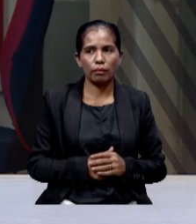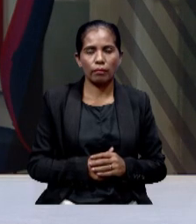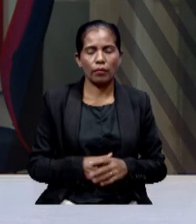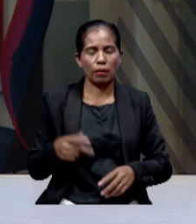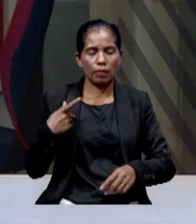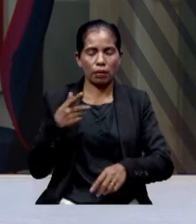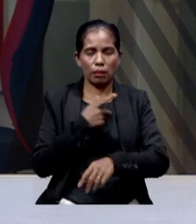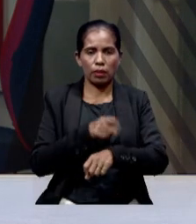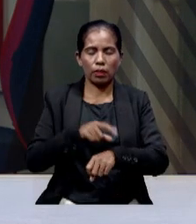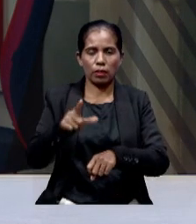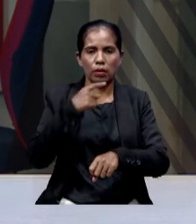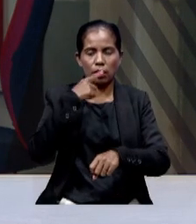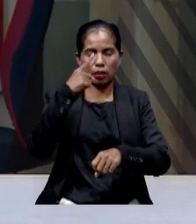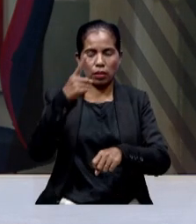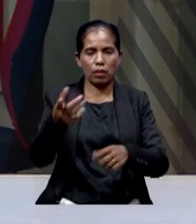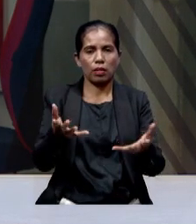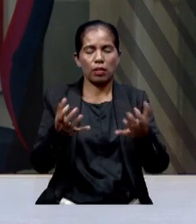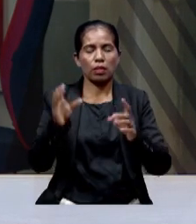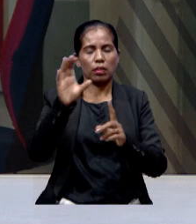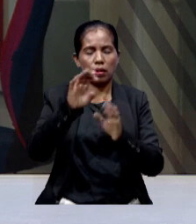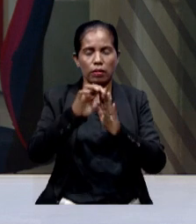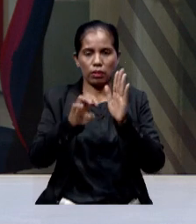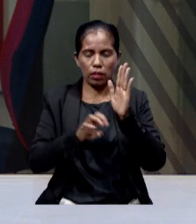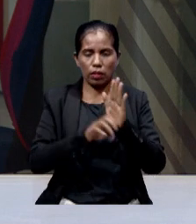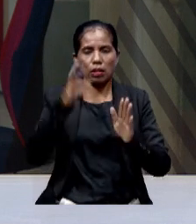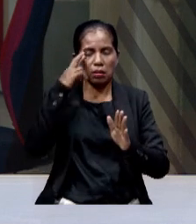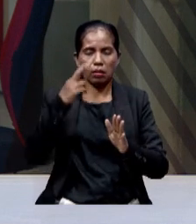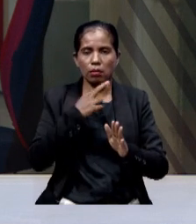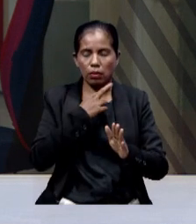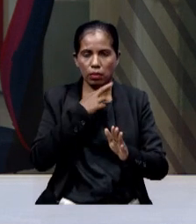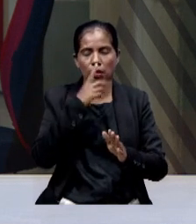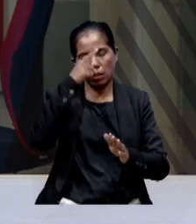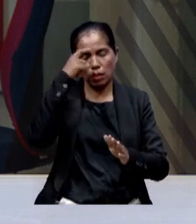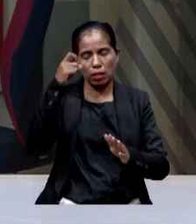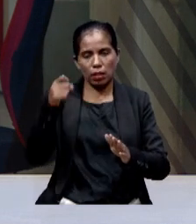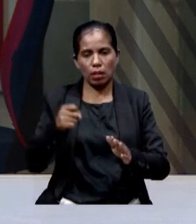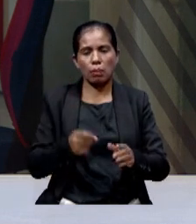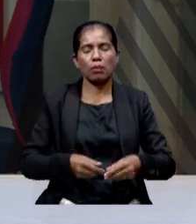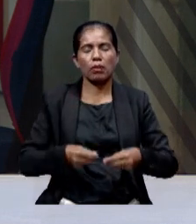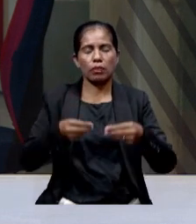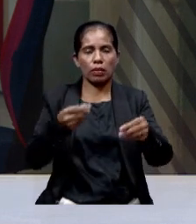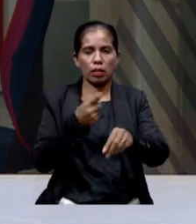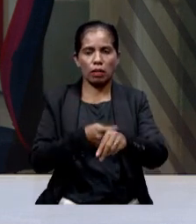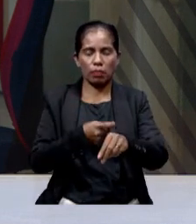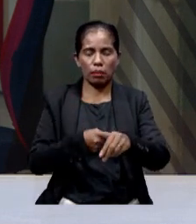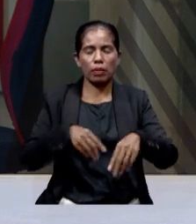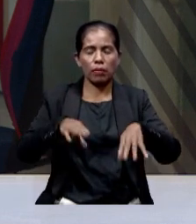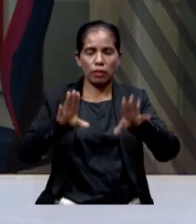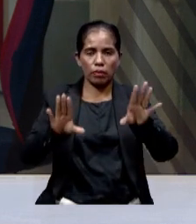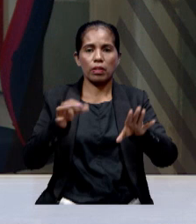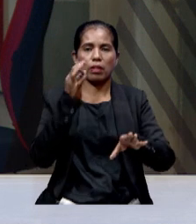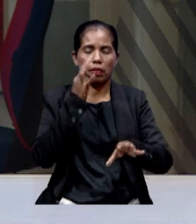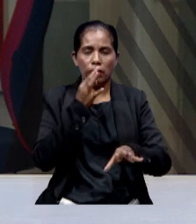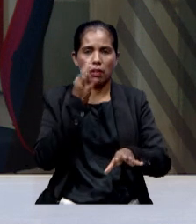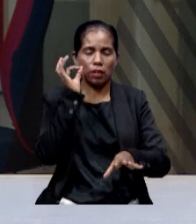Parlamento Nacional questiona a iniciativa Chefe de Estado José Ramos Ortanian, também autoriza a negociante Eleba Sira, Faan Aifuan